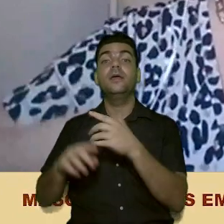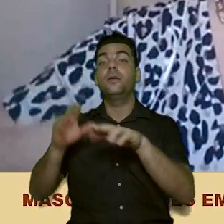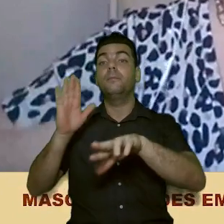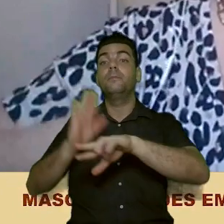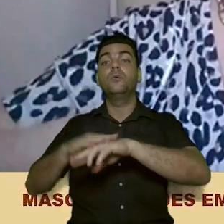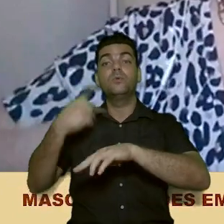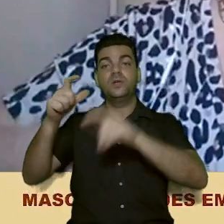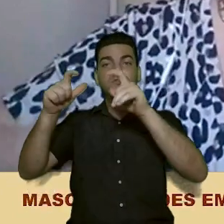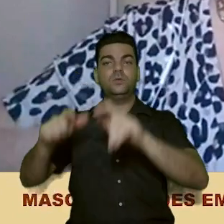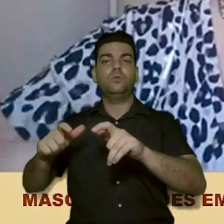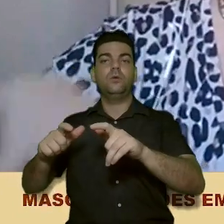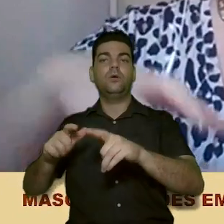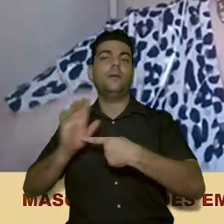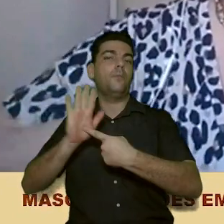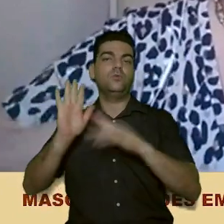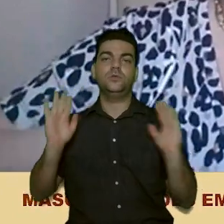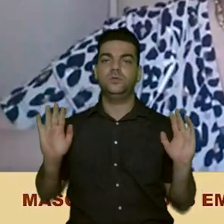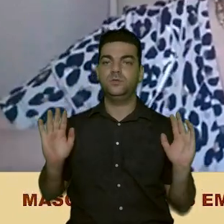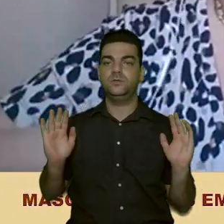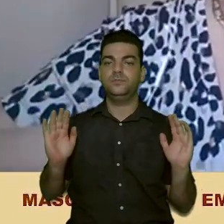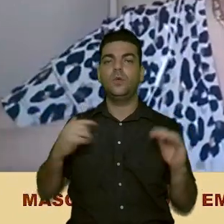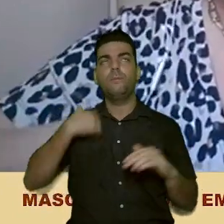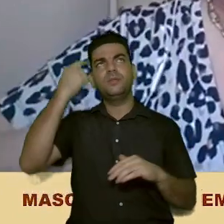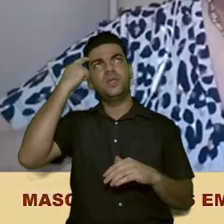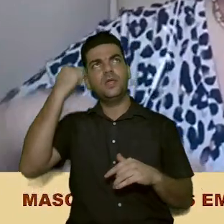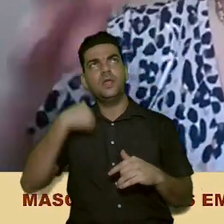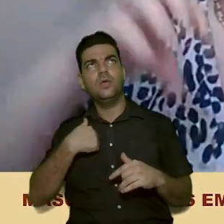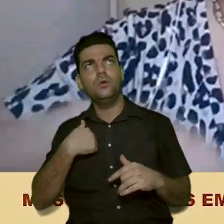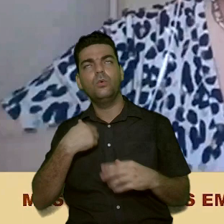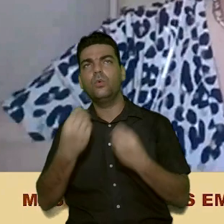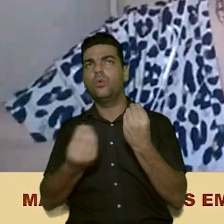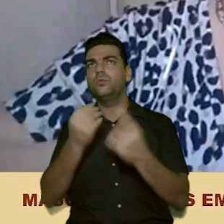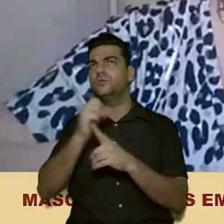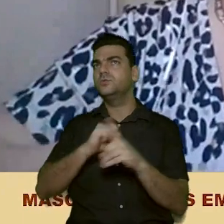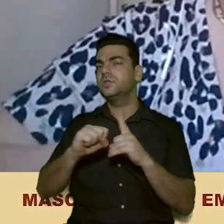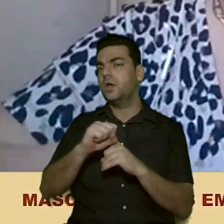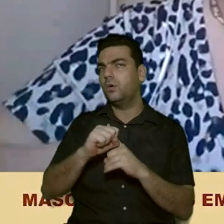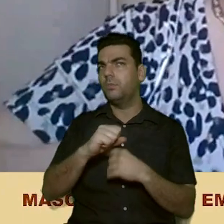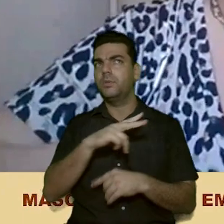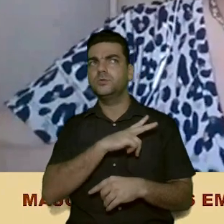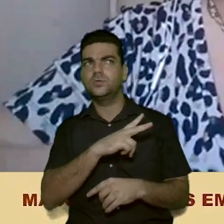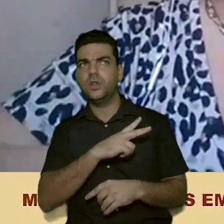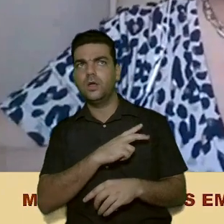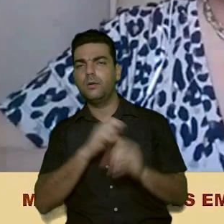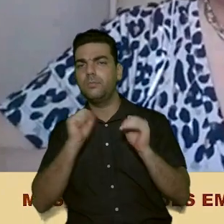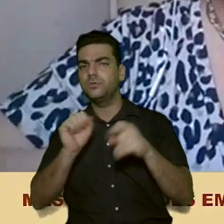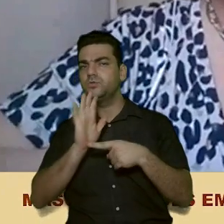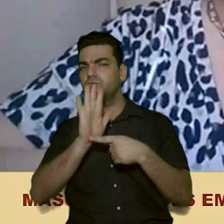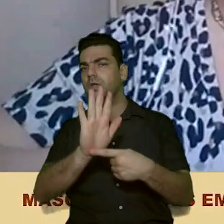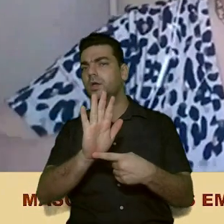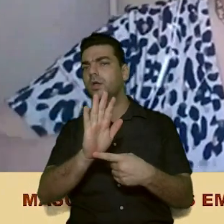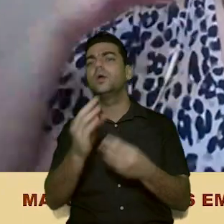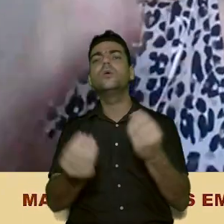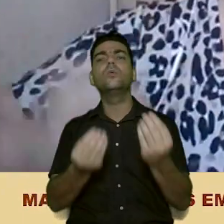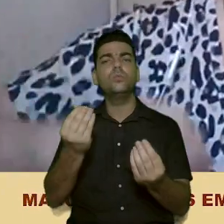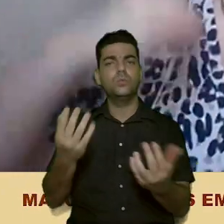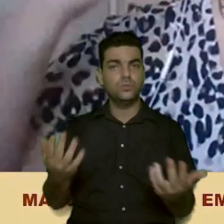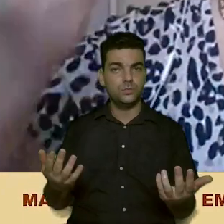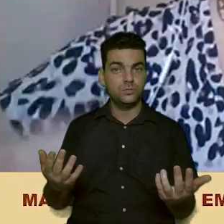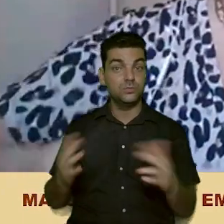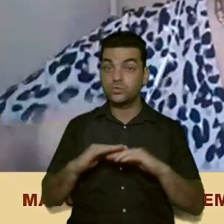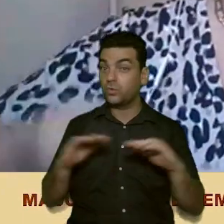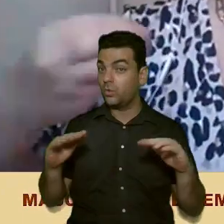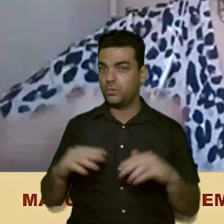a masculinidade. Olhar para si socialmente, individualmente, tanto numa perspectiva subjetiva quanto